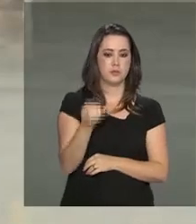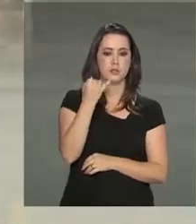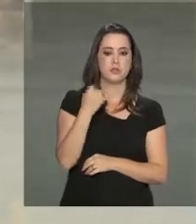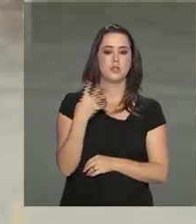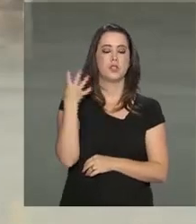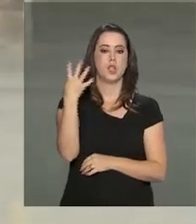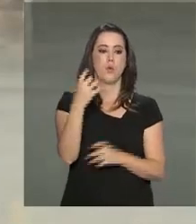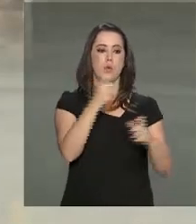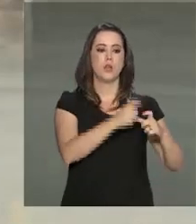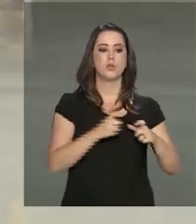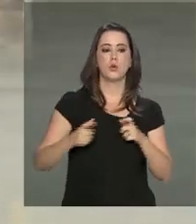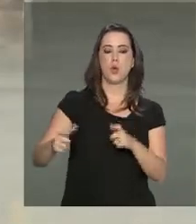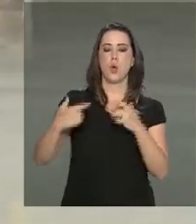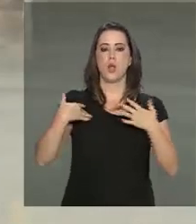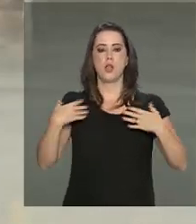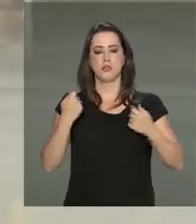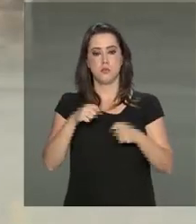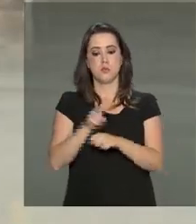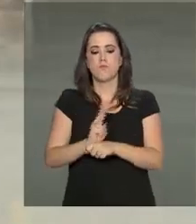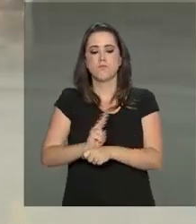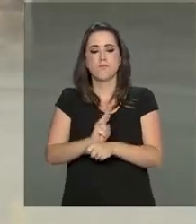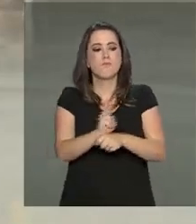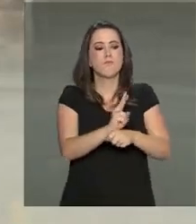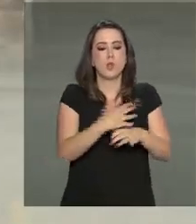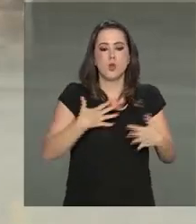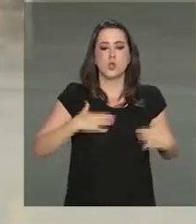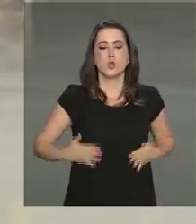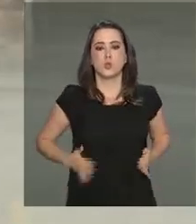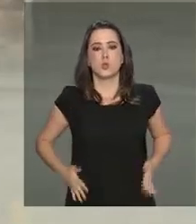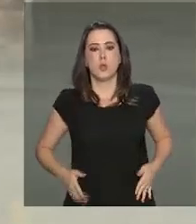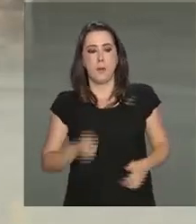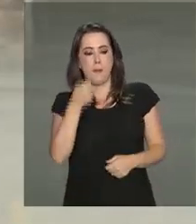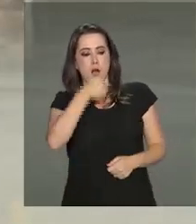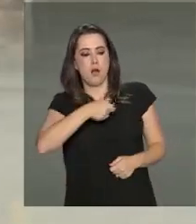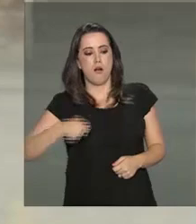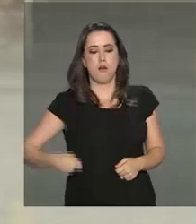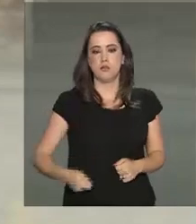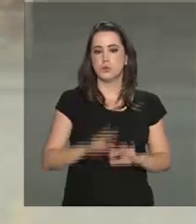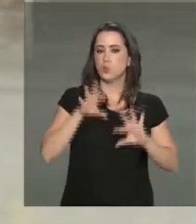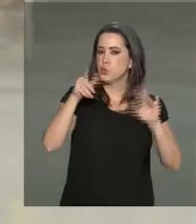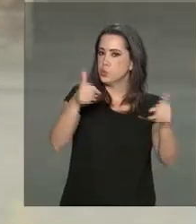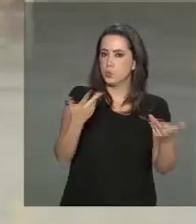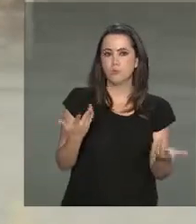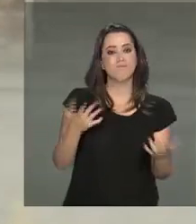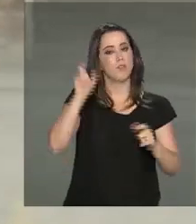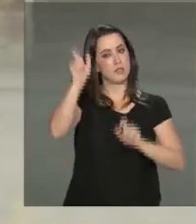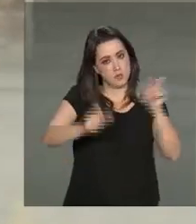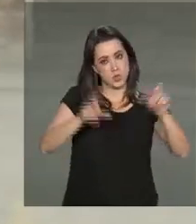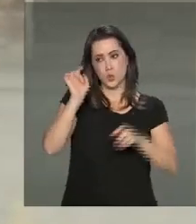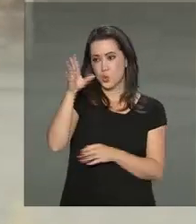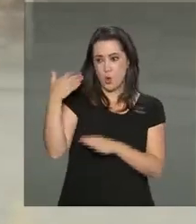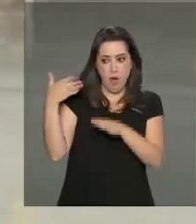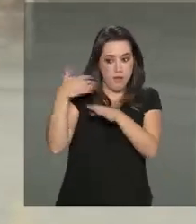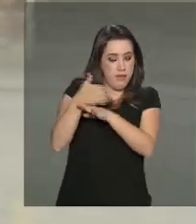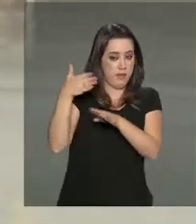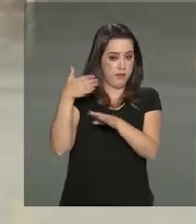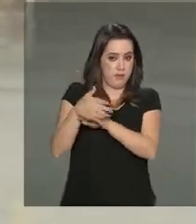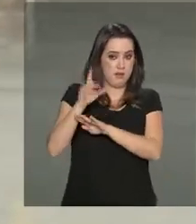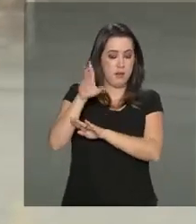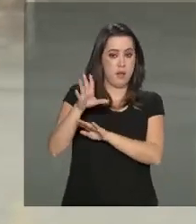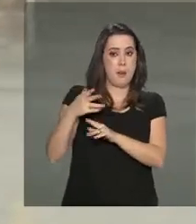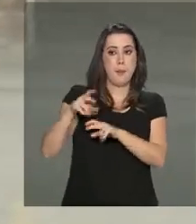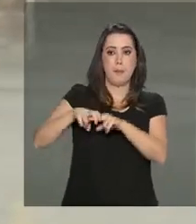quatro pontos de revista pessoal ao longo da via com detectores de metais o público geral poderá acessar a esplanada